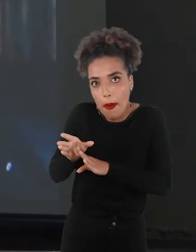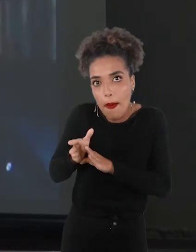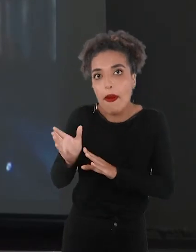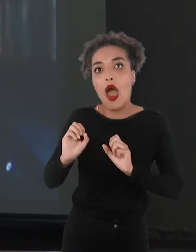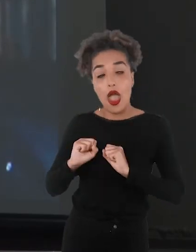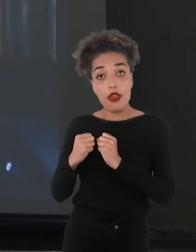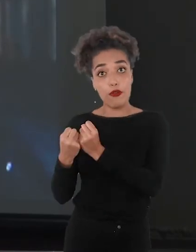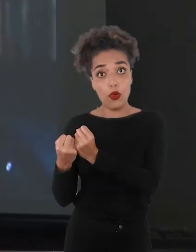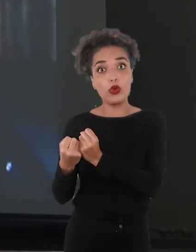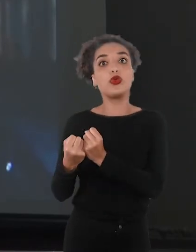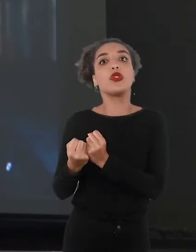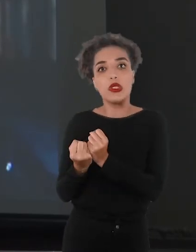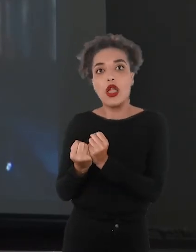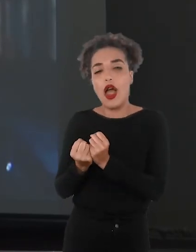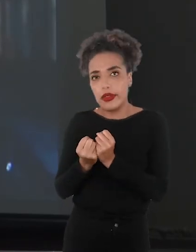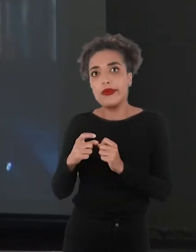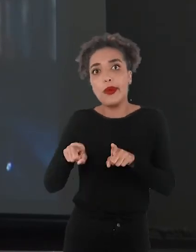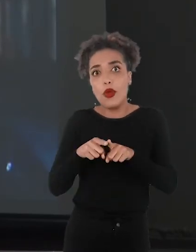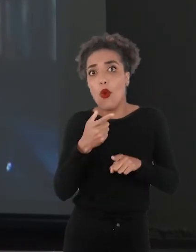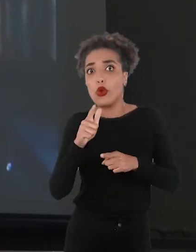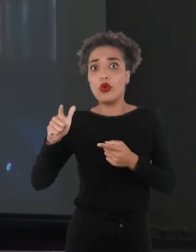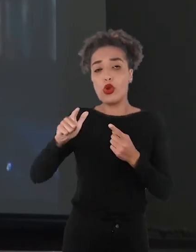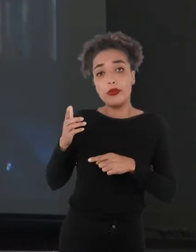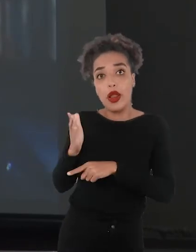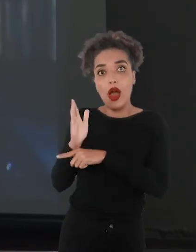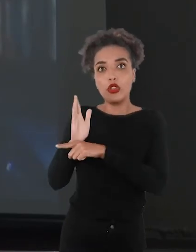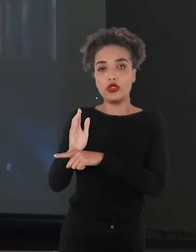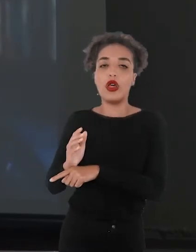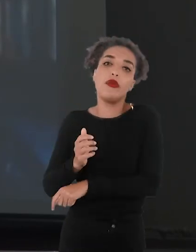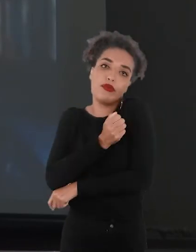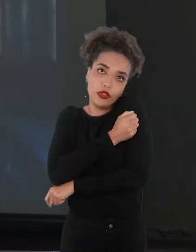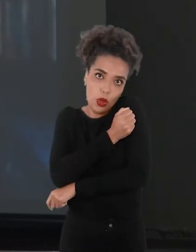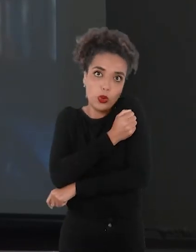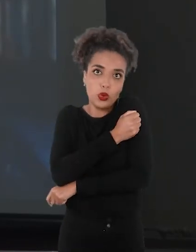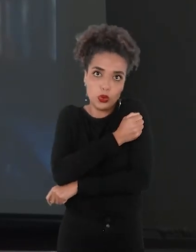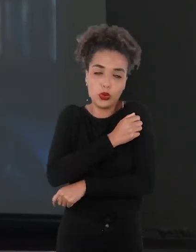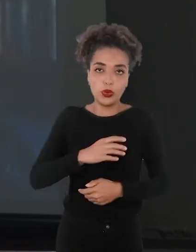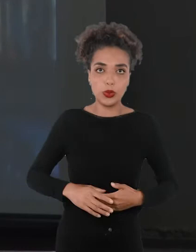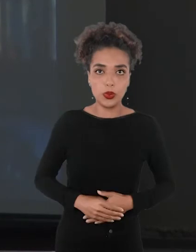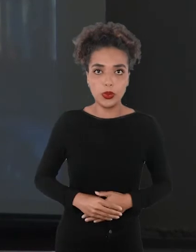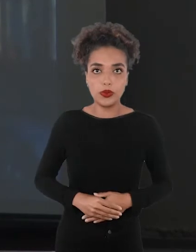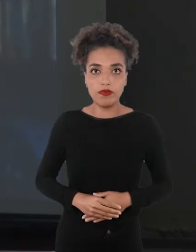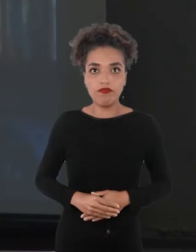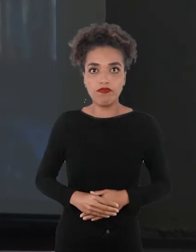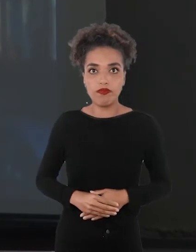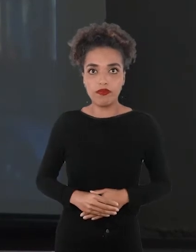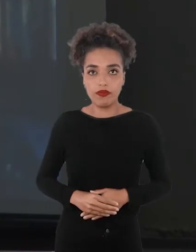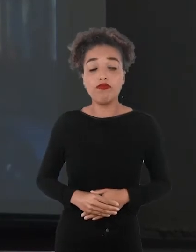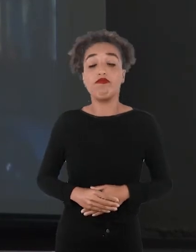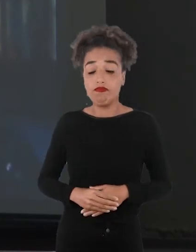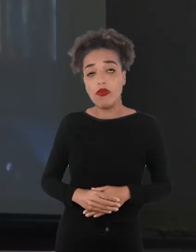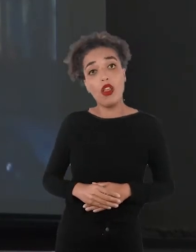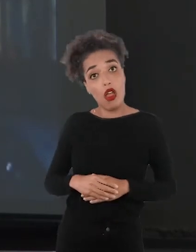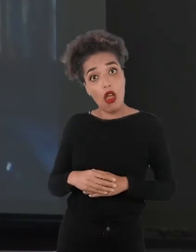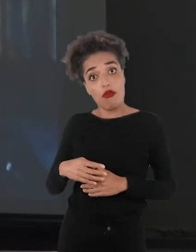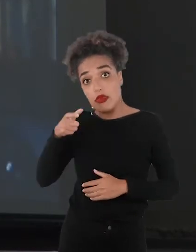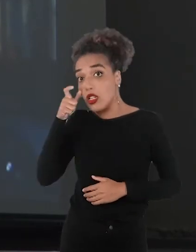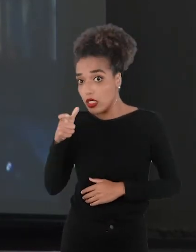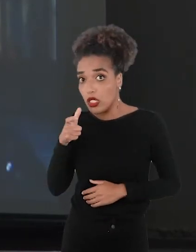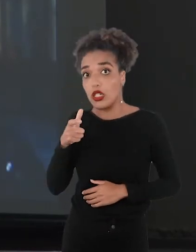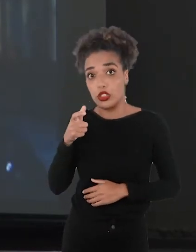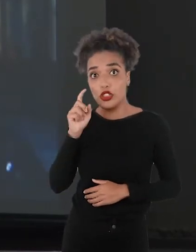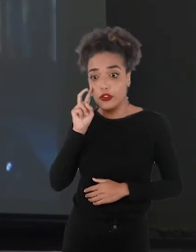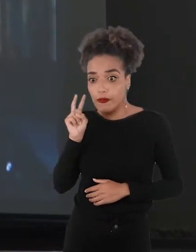outras ações que complementem a formação dos estudantes, né? Ainda assim, é muito interessante, muito importante a gente